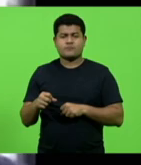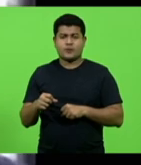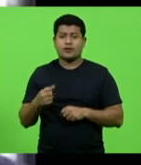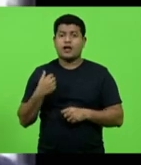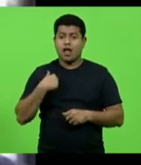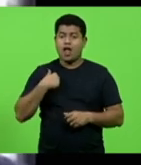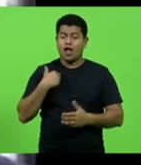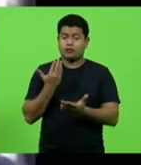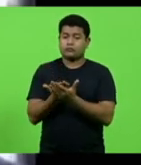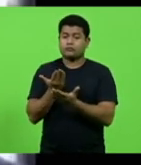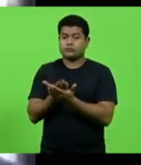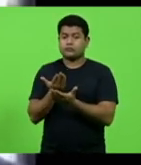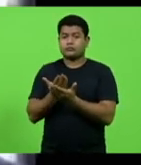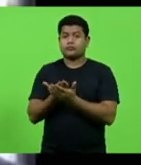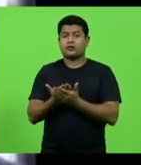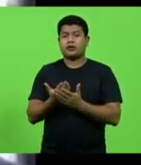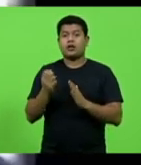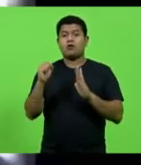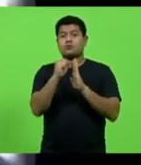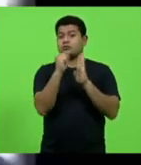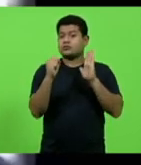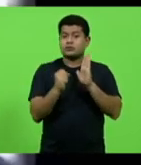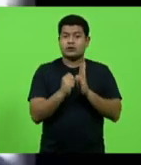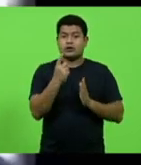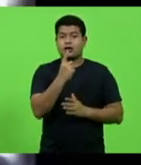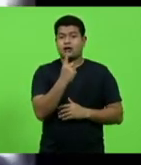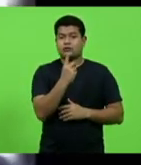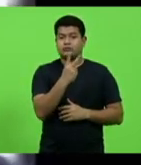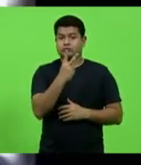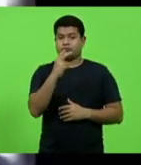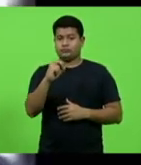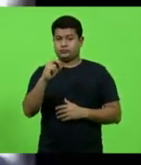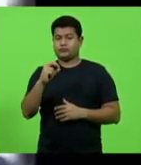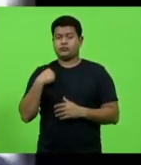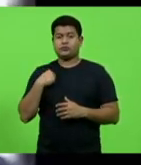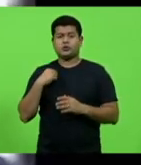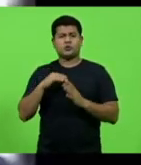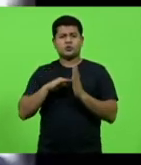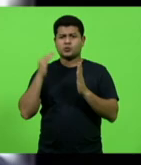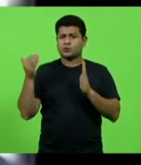ao longo do século XX todo, a formação de professores ela é bastante